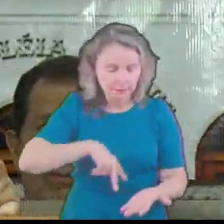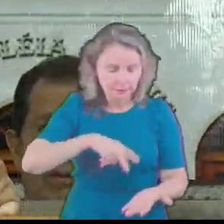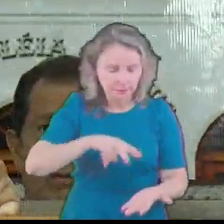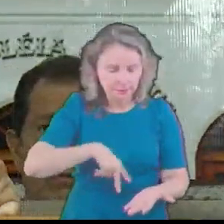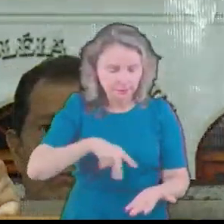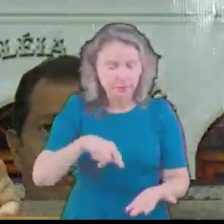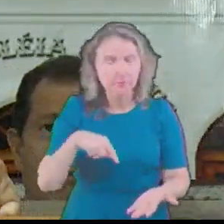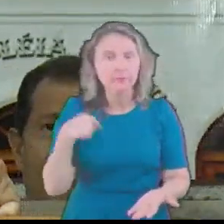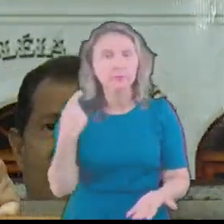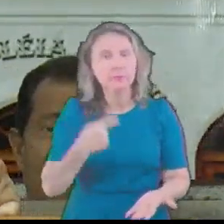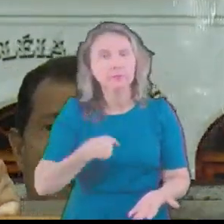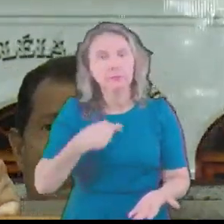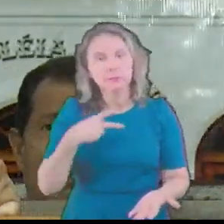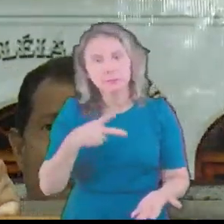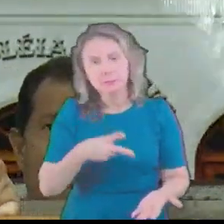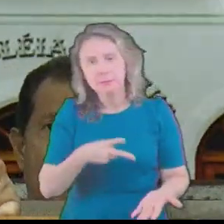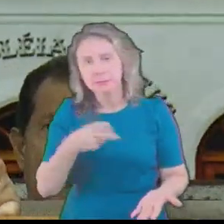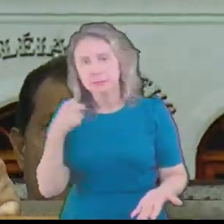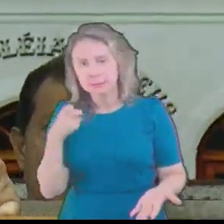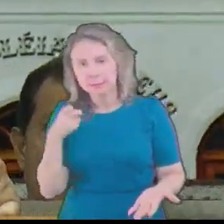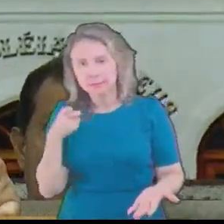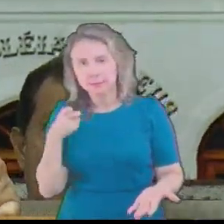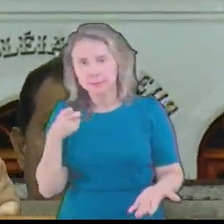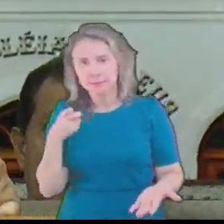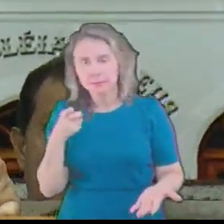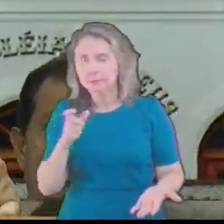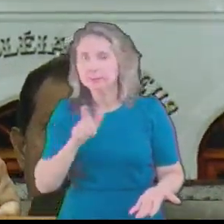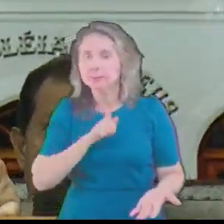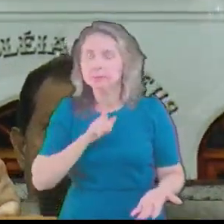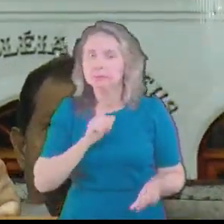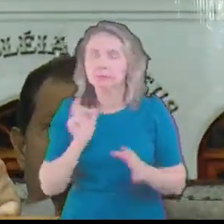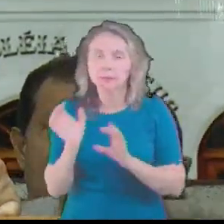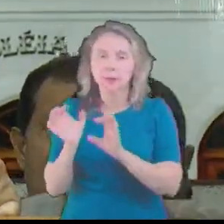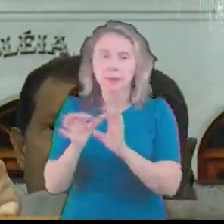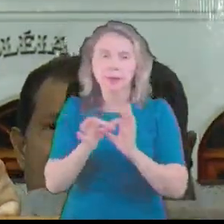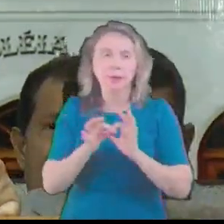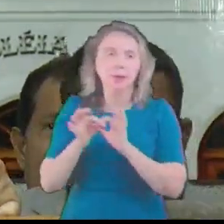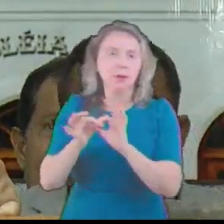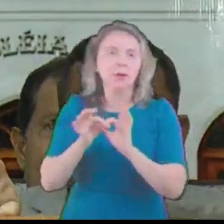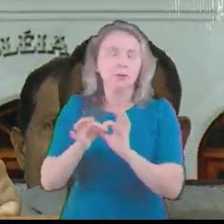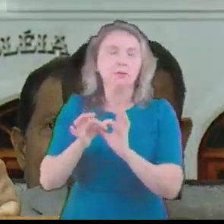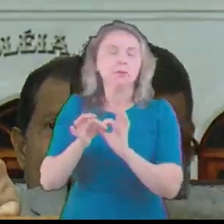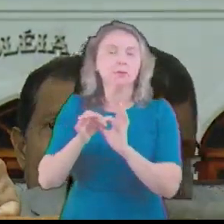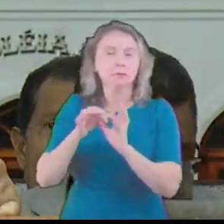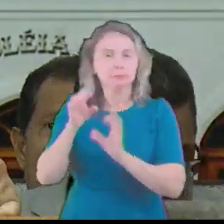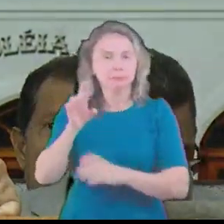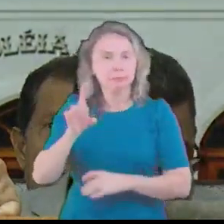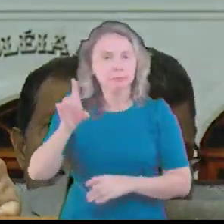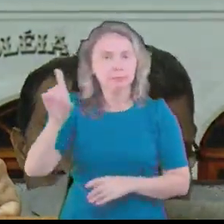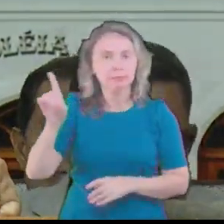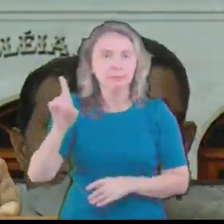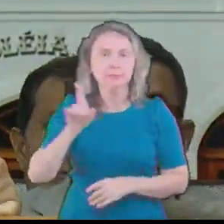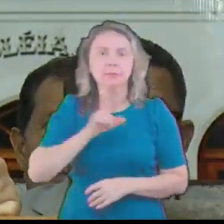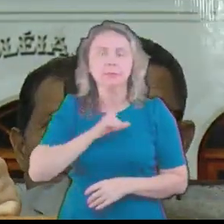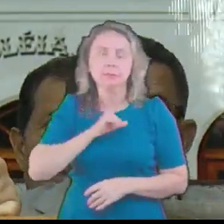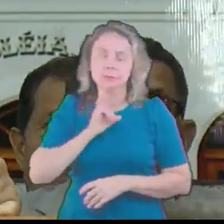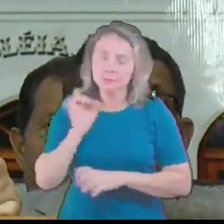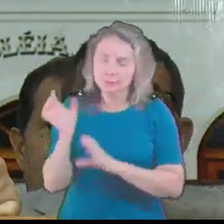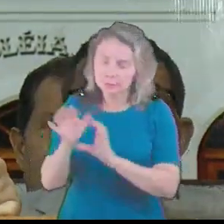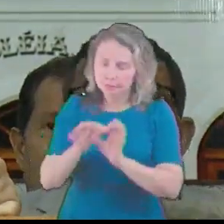nós entendemos quem tem comunhão com Deus, quem tem comunhão com